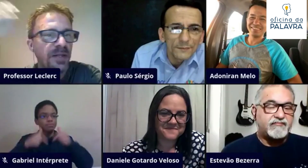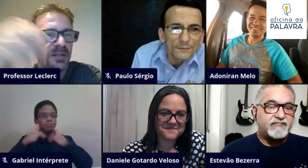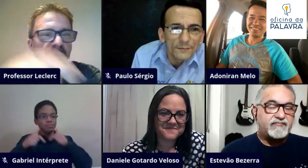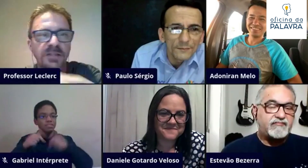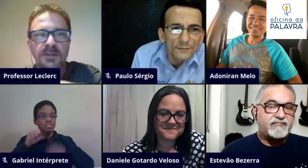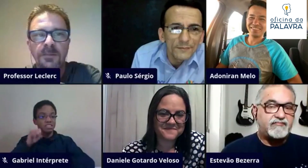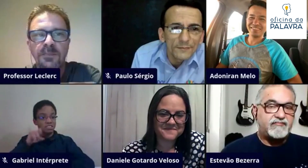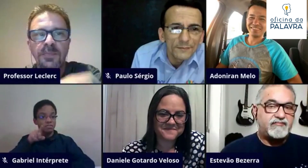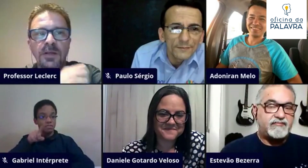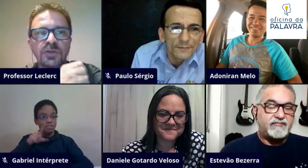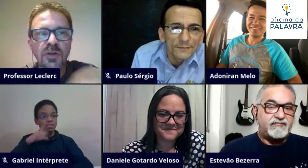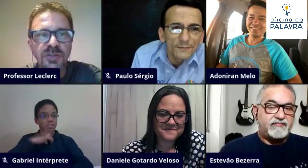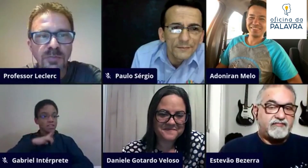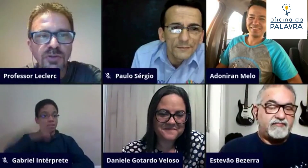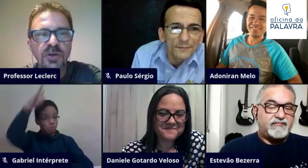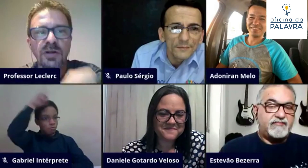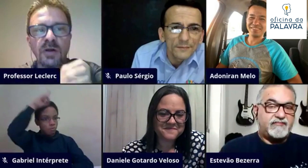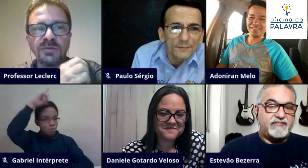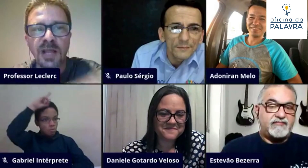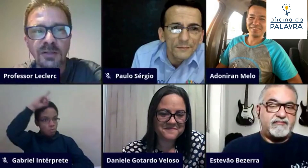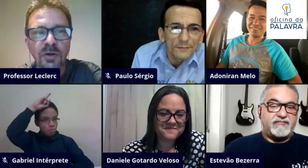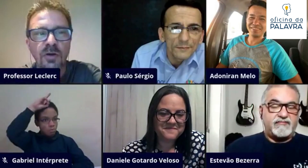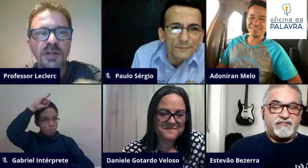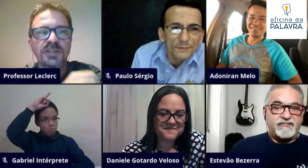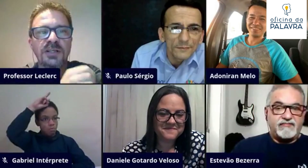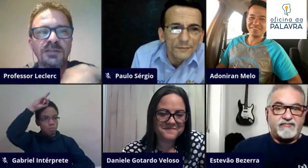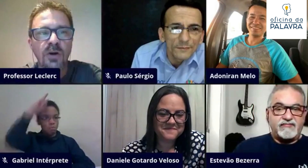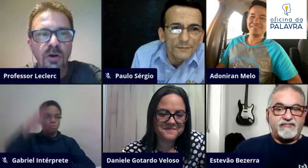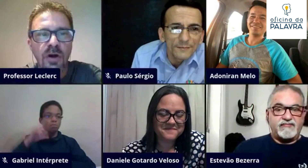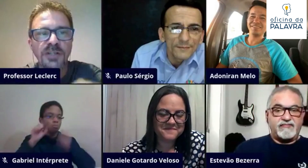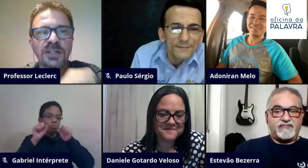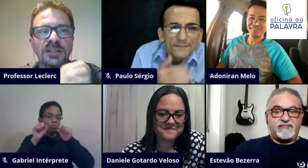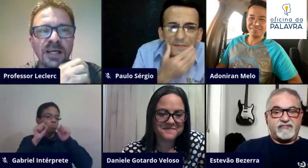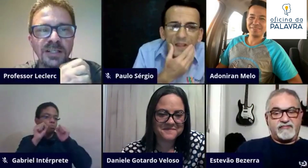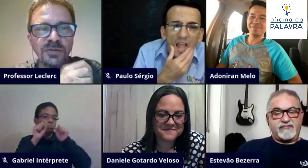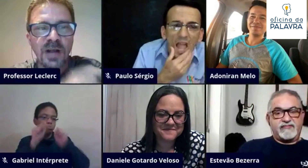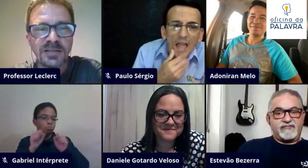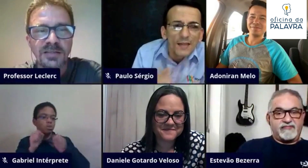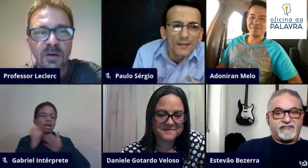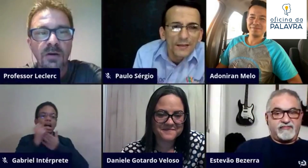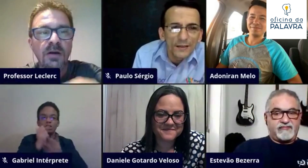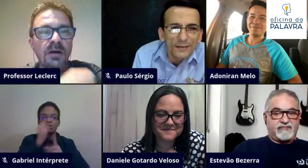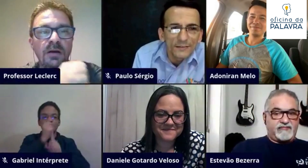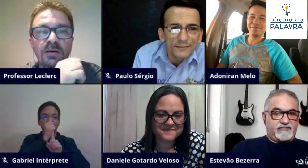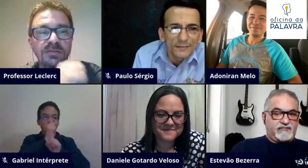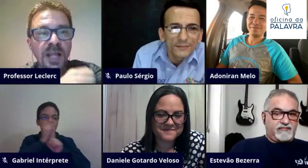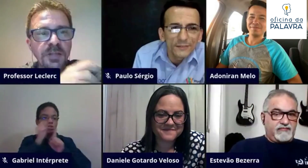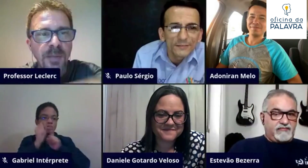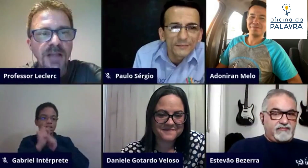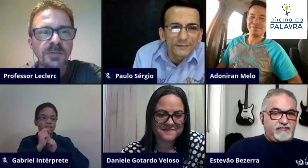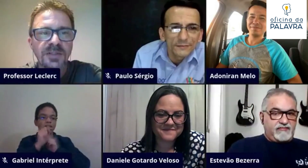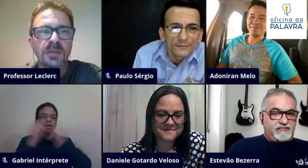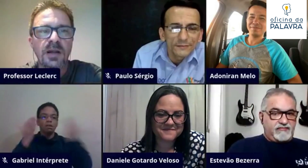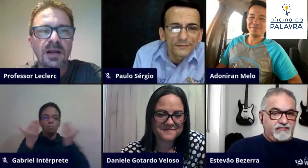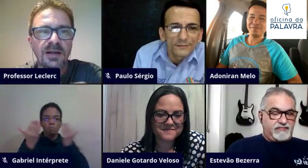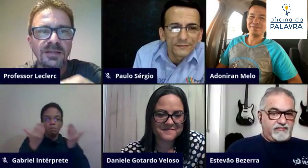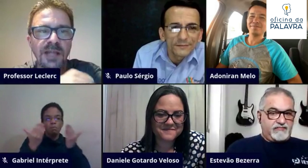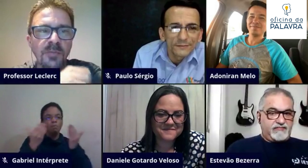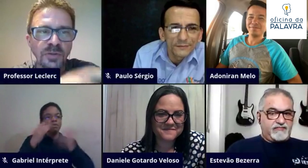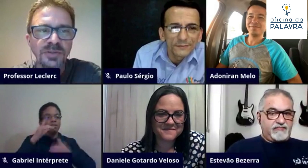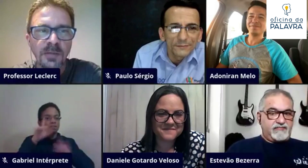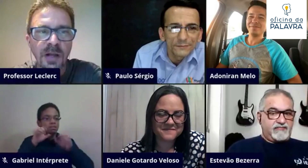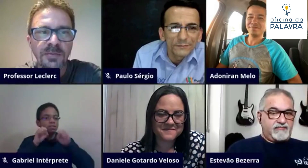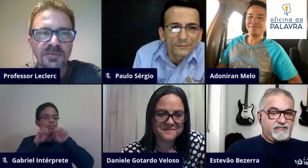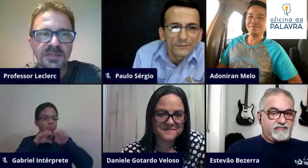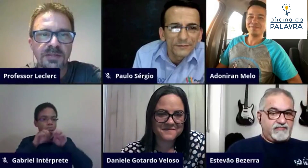qualquer habilidade socioemocional, tecnológica, teológica, na área de educação, tem espaço para trabalhar e